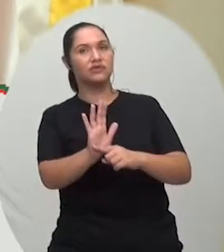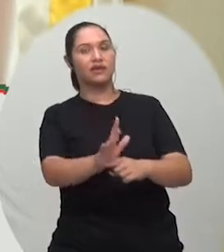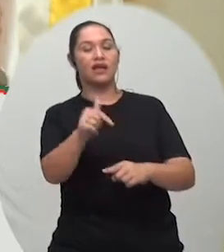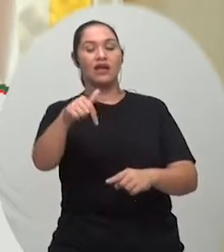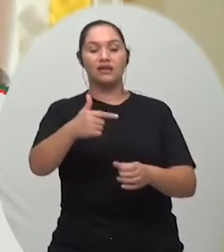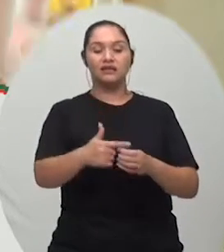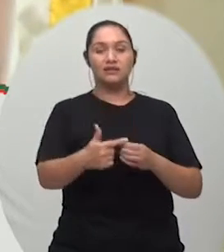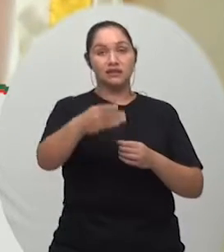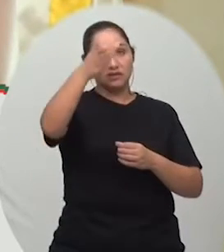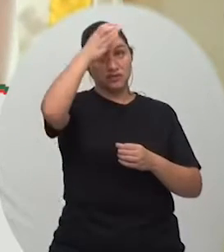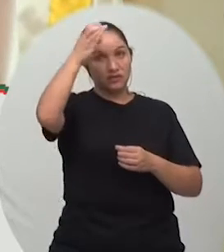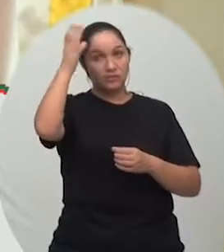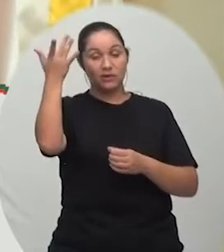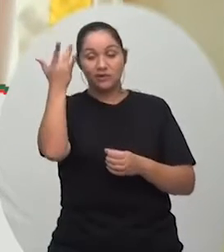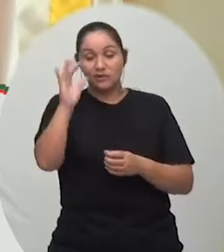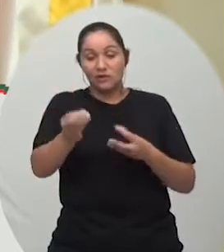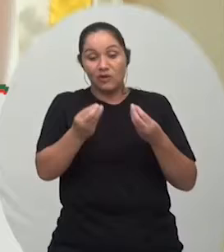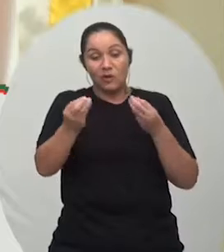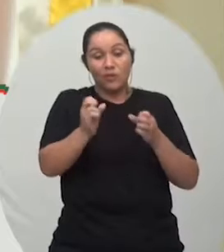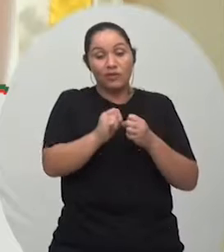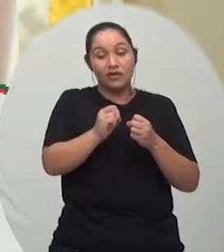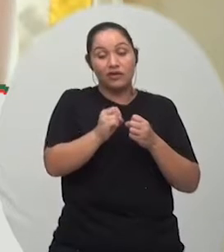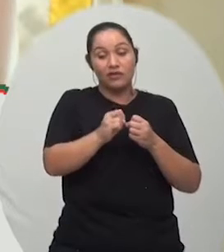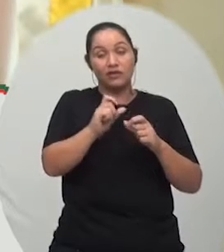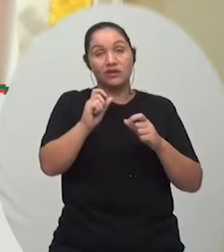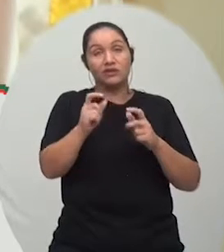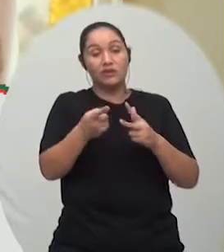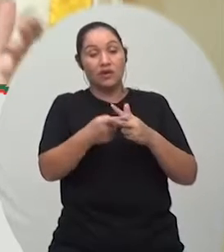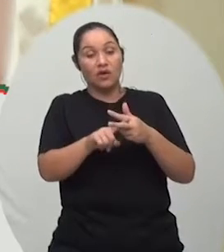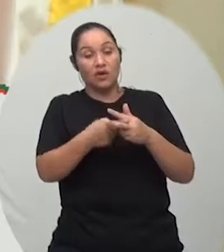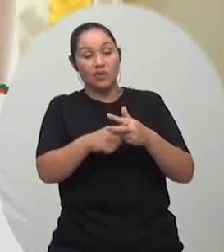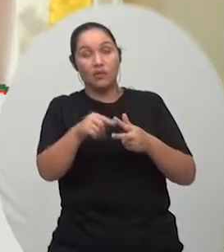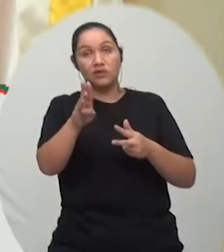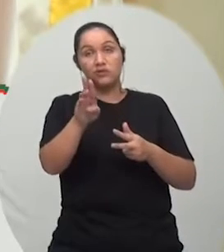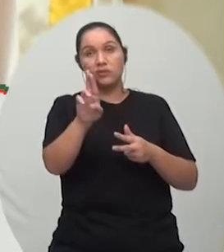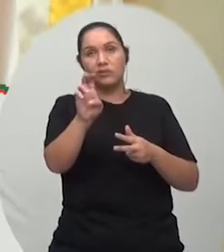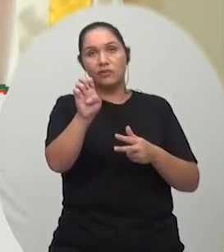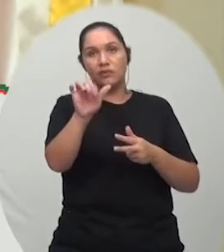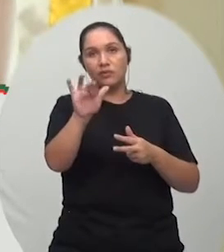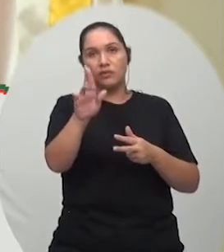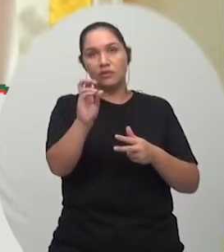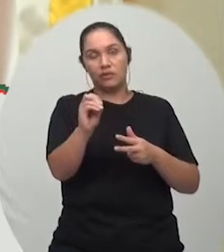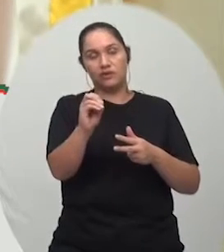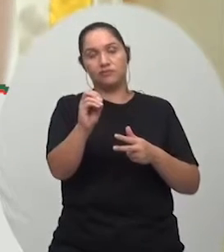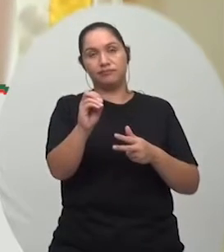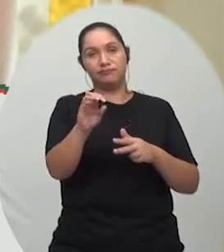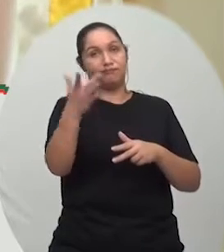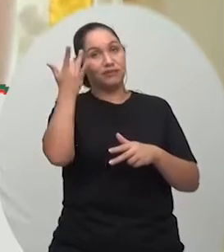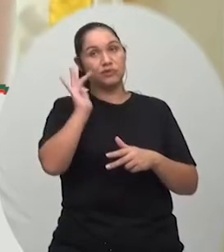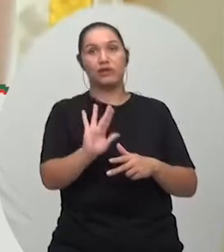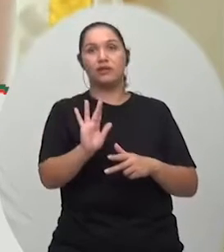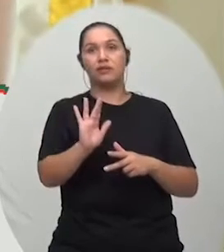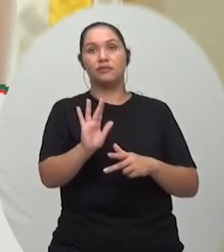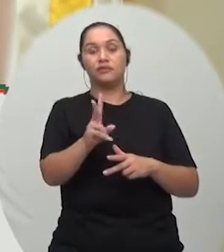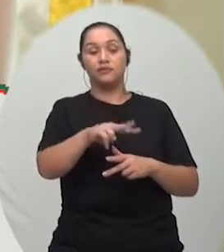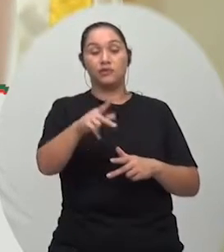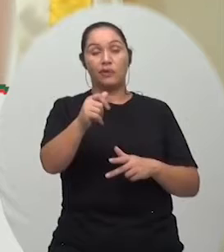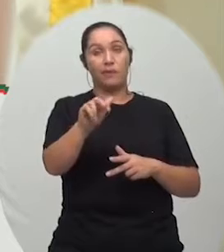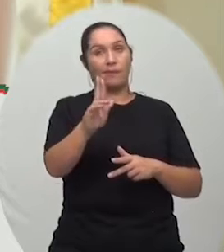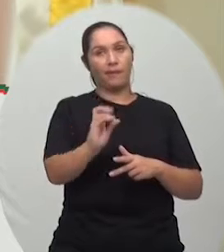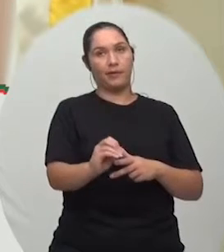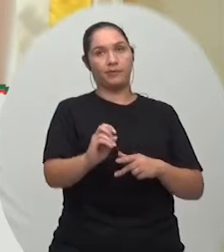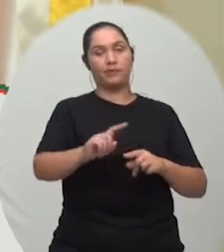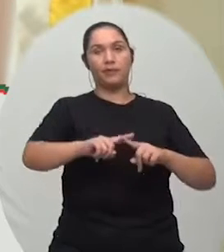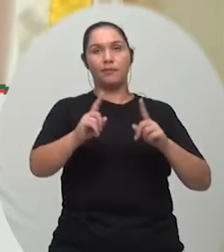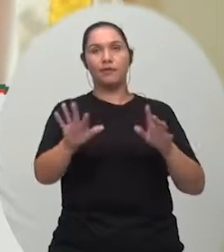que é feita a manutenção dos bueiros? Talvez muitos lugares, não, na realidade, não vem sendo feita. E aí todo o lixo vai entrar